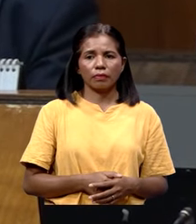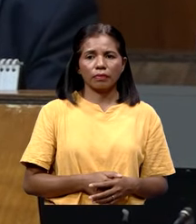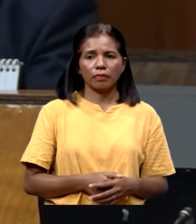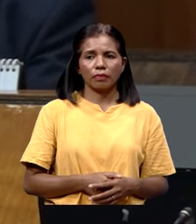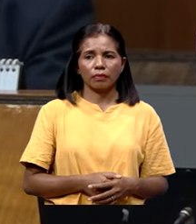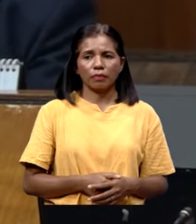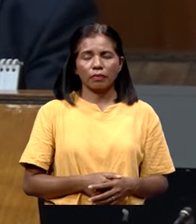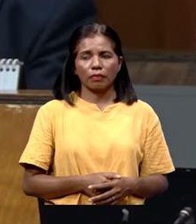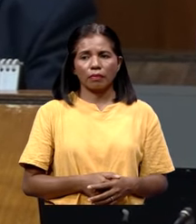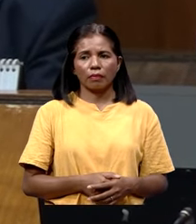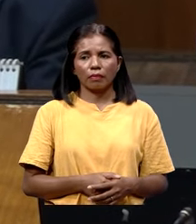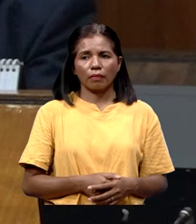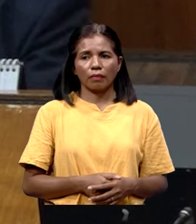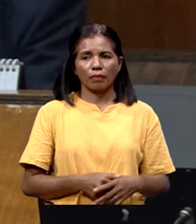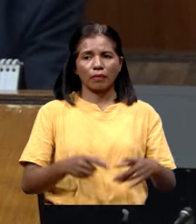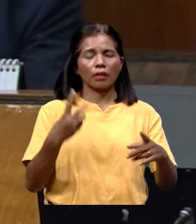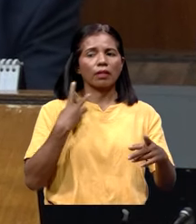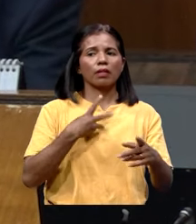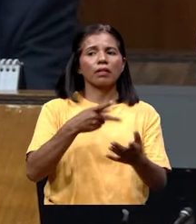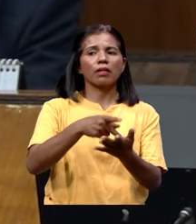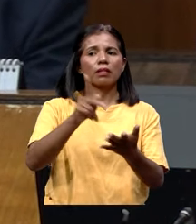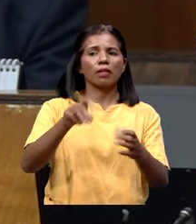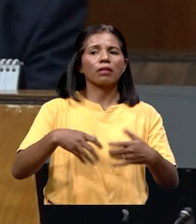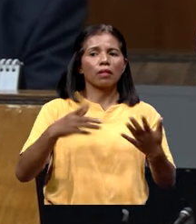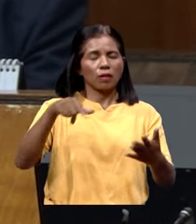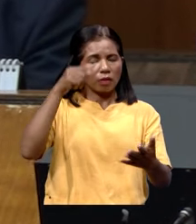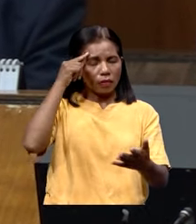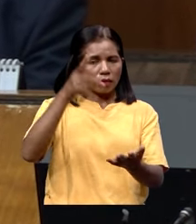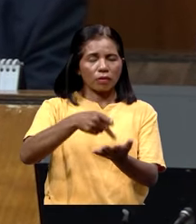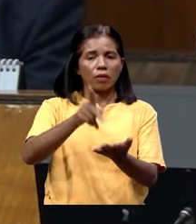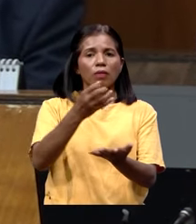Da Itacelo Hirona, o governo reembolsa o Nahira.